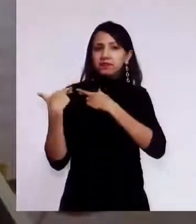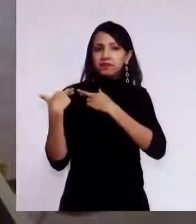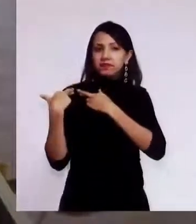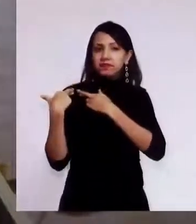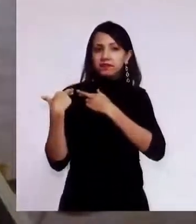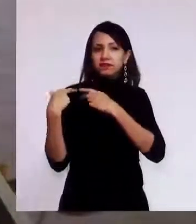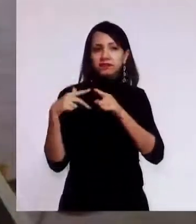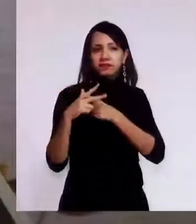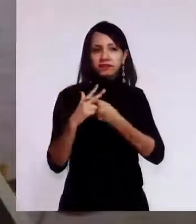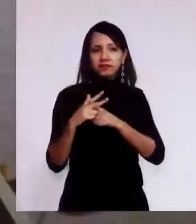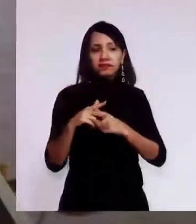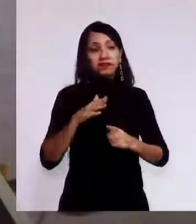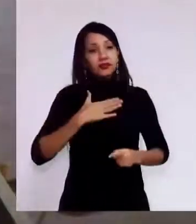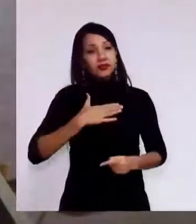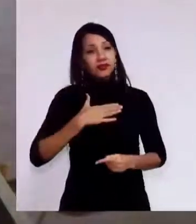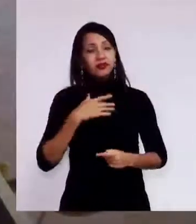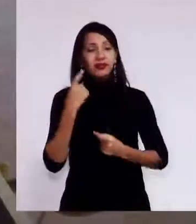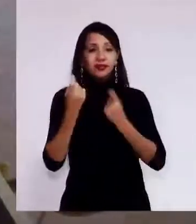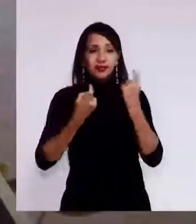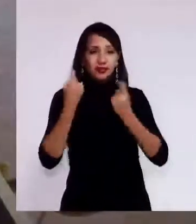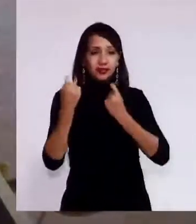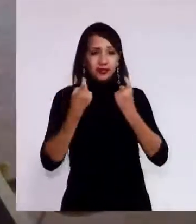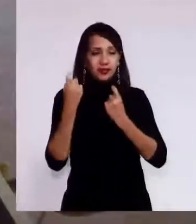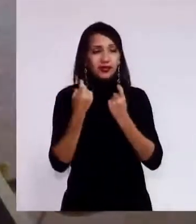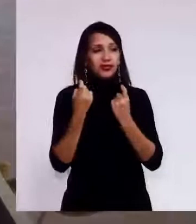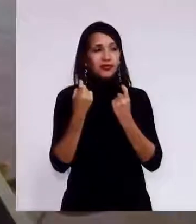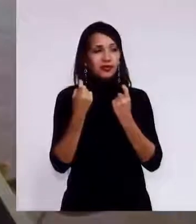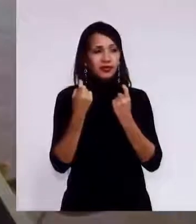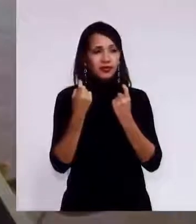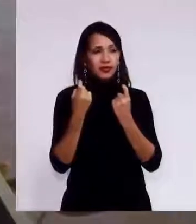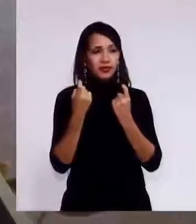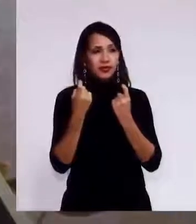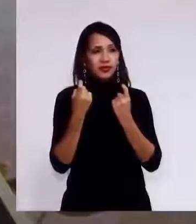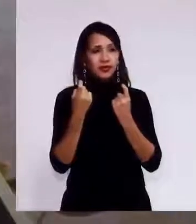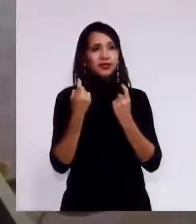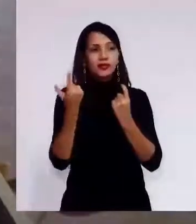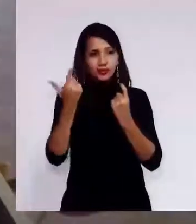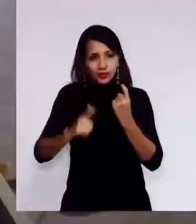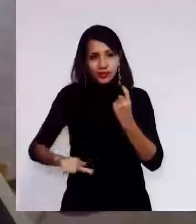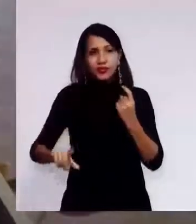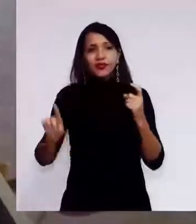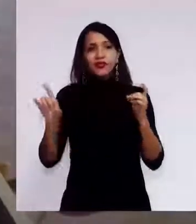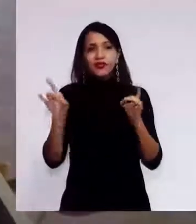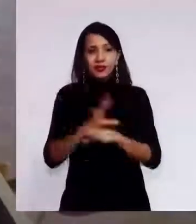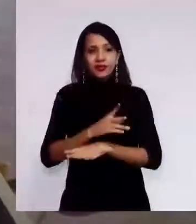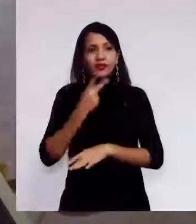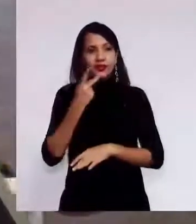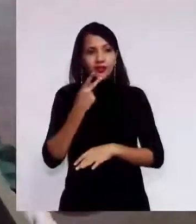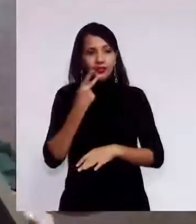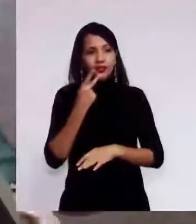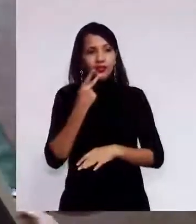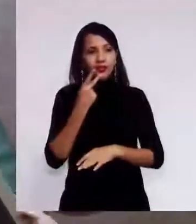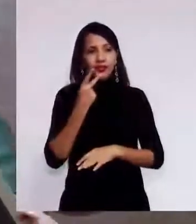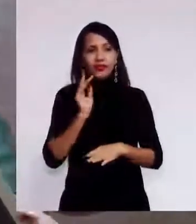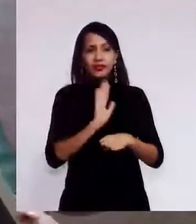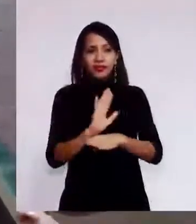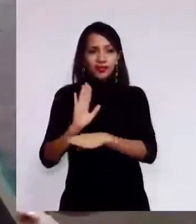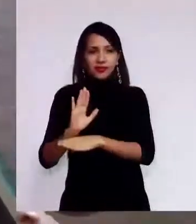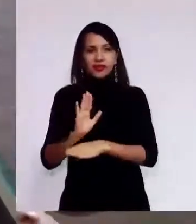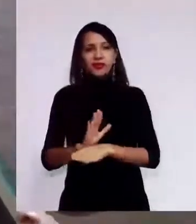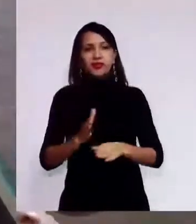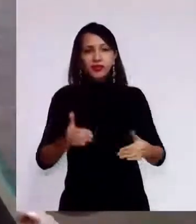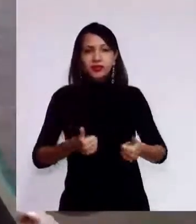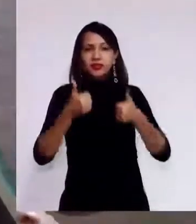de manutenção. Então a minha preocupação é que, volto a falar, eu sou totalmente favorável à melhoria